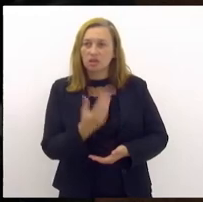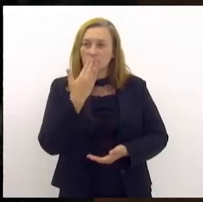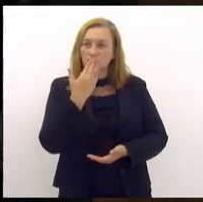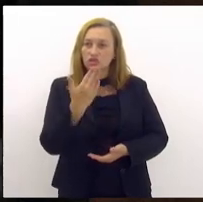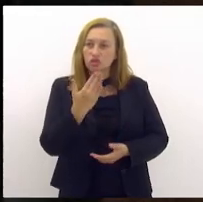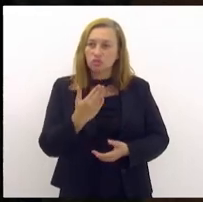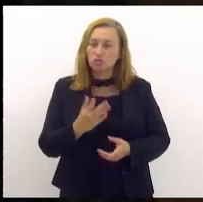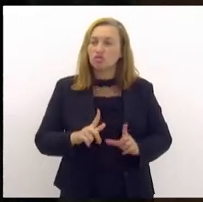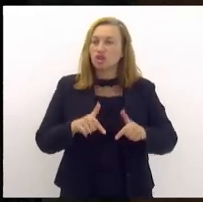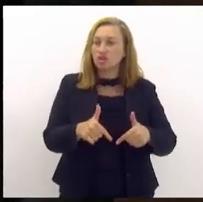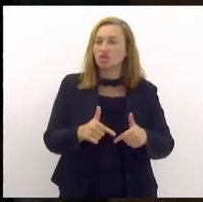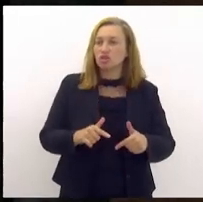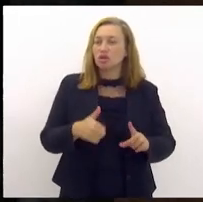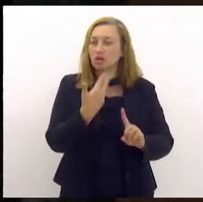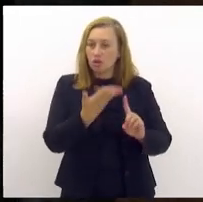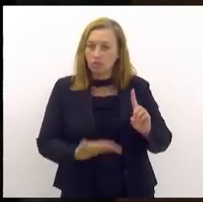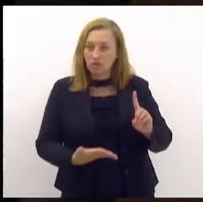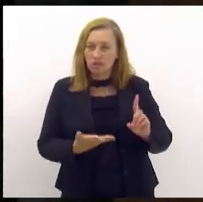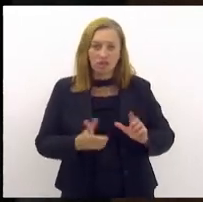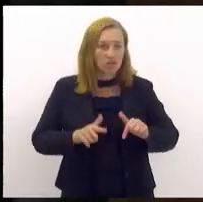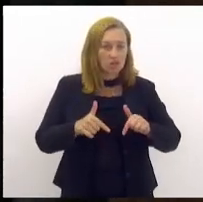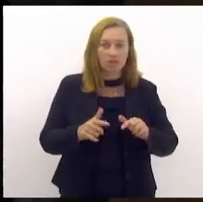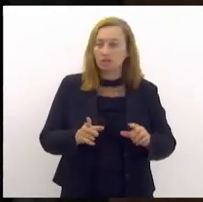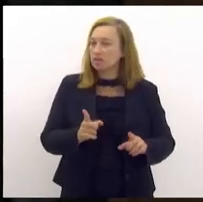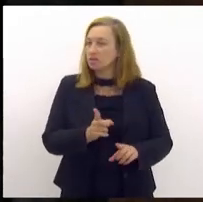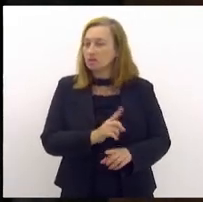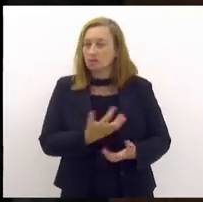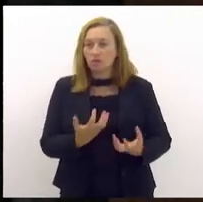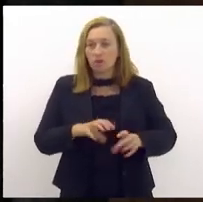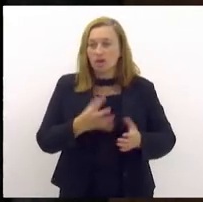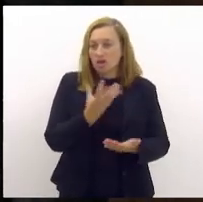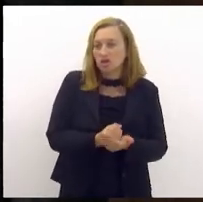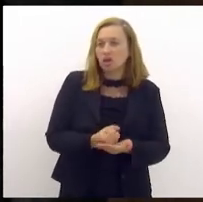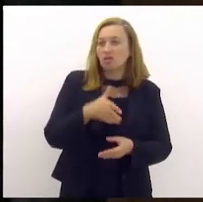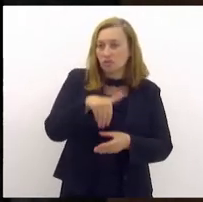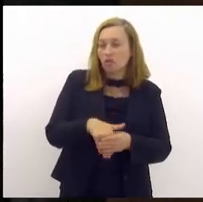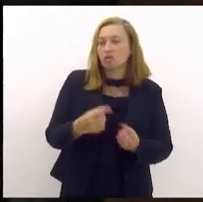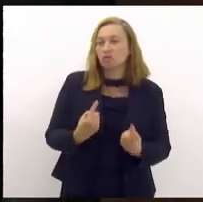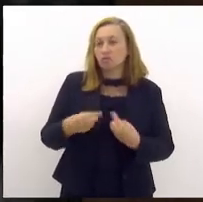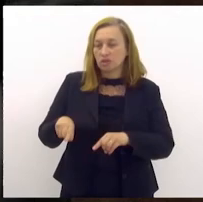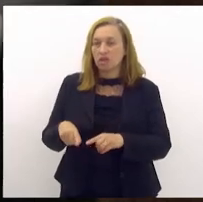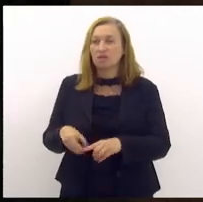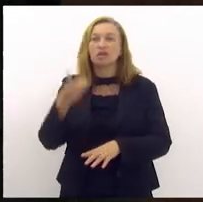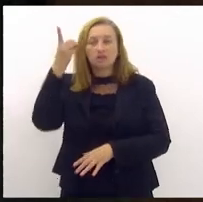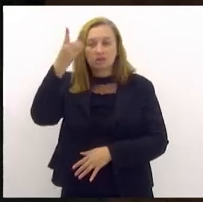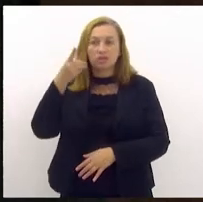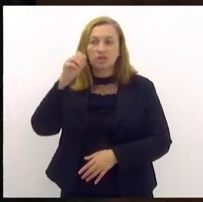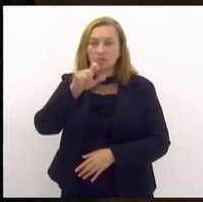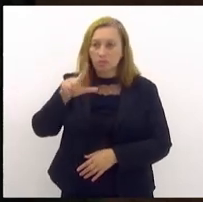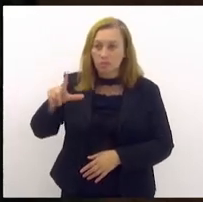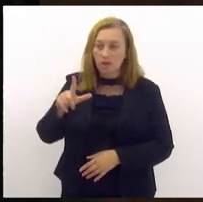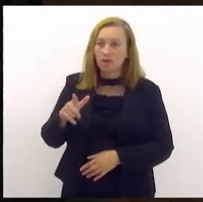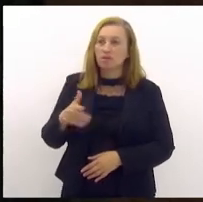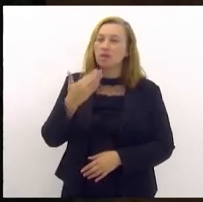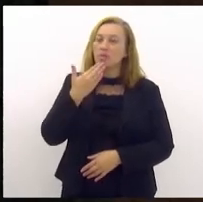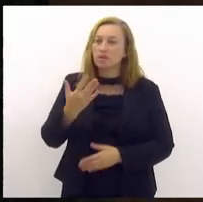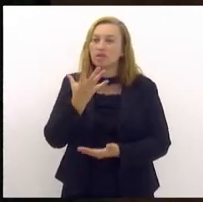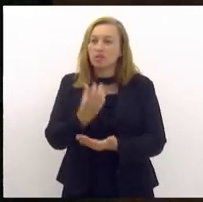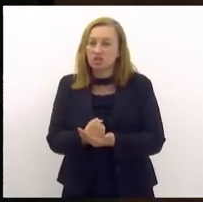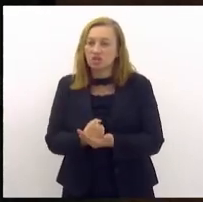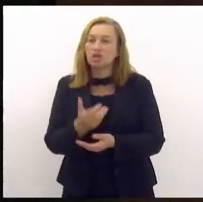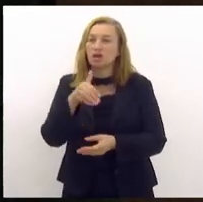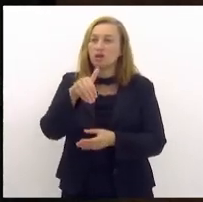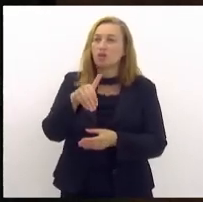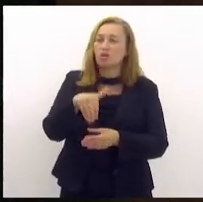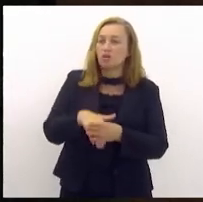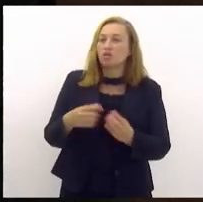de gesto, nem homenagem a esse tipo de gente. Então, se puder registrar o meu voto contrário, o deputado Pobel está na tribuna ali pedindo para registrar o voto